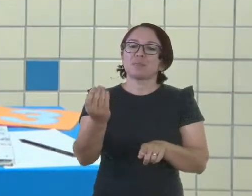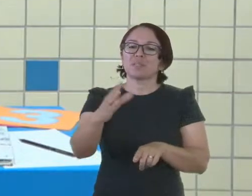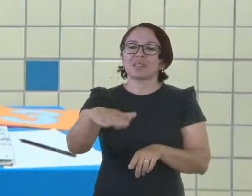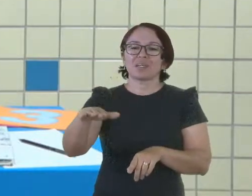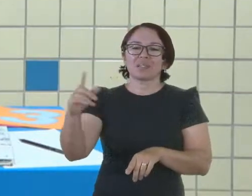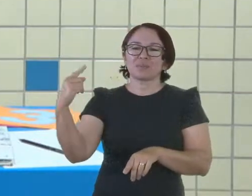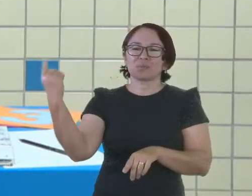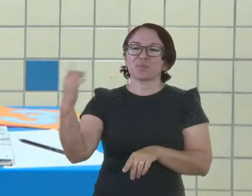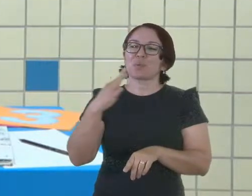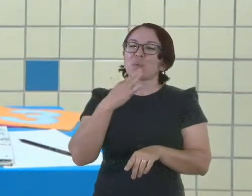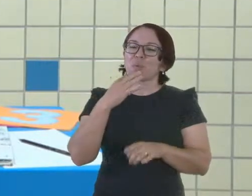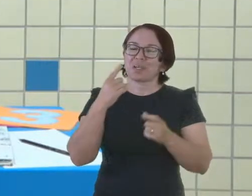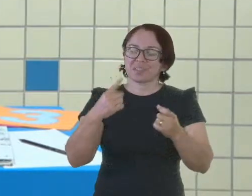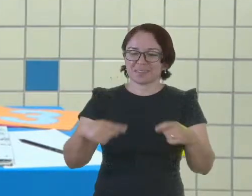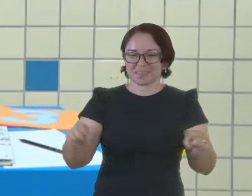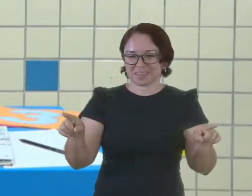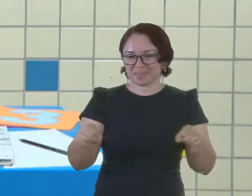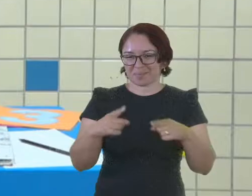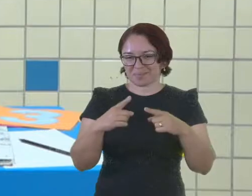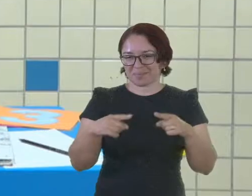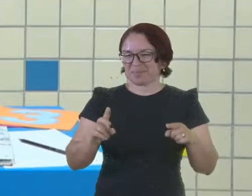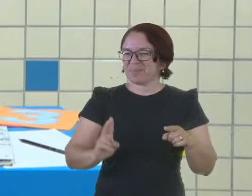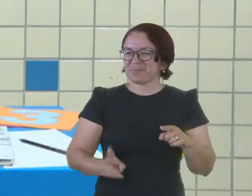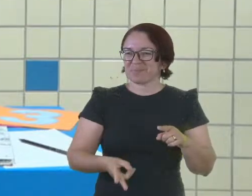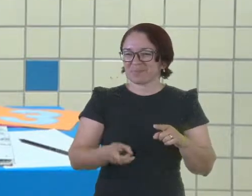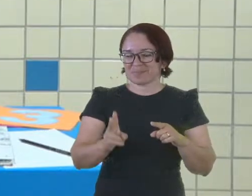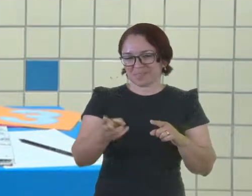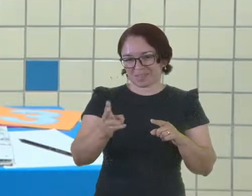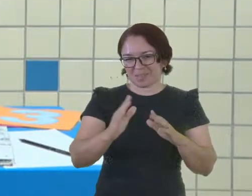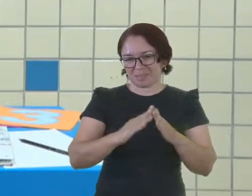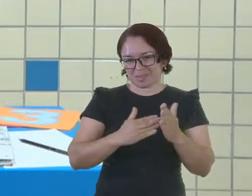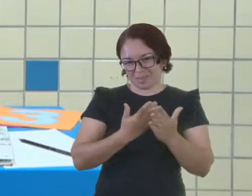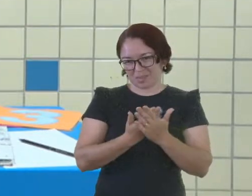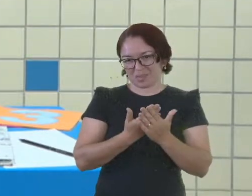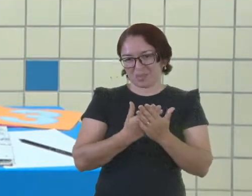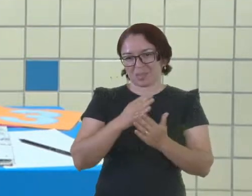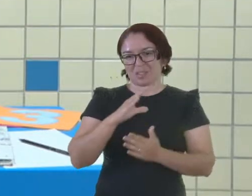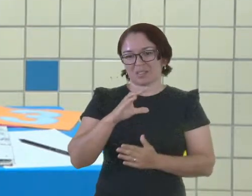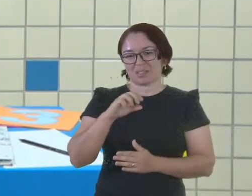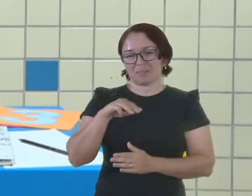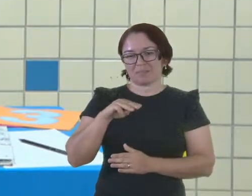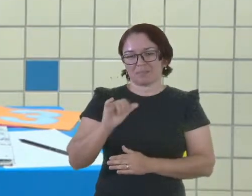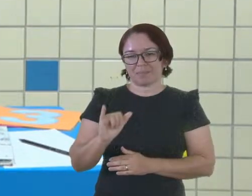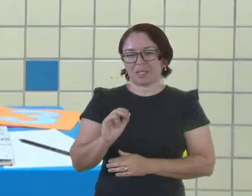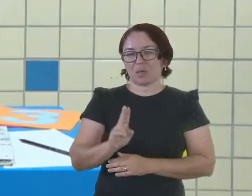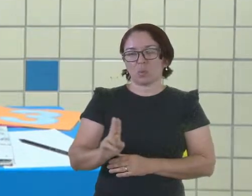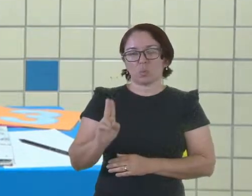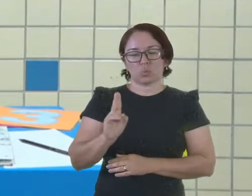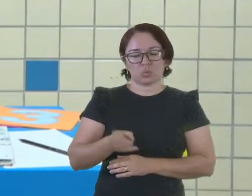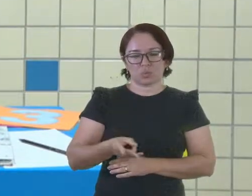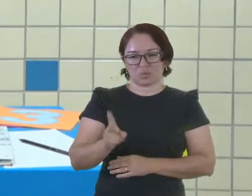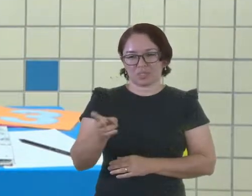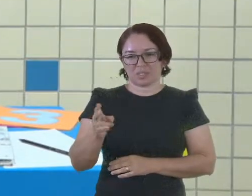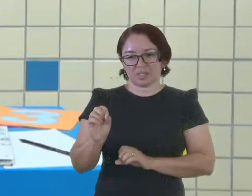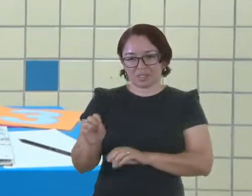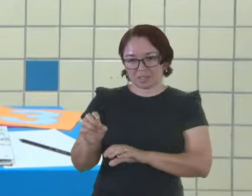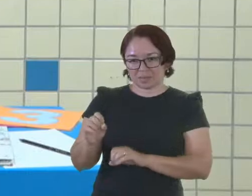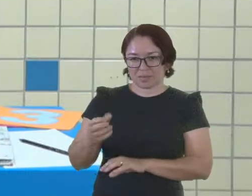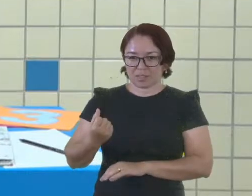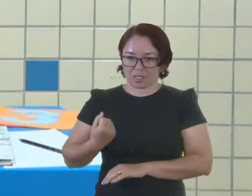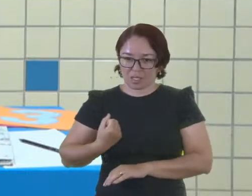essa música porque ela é uma música muito utilizada no CMEI e nas escolas para a gente trabalhar a relação de números e